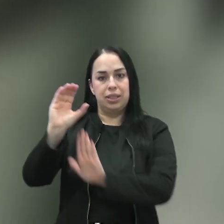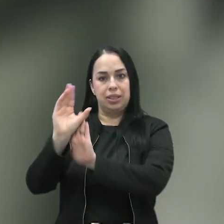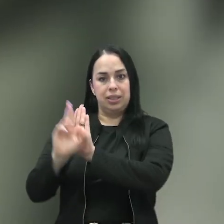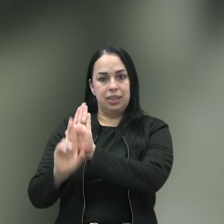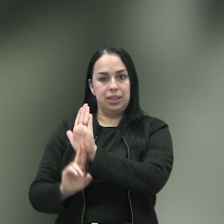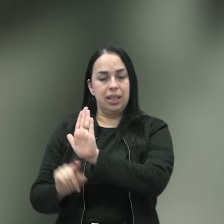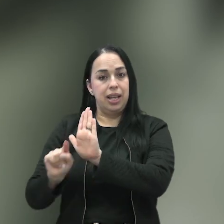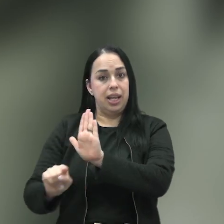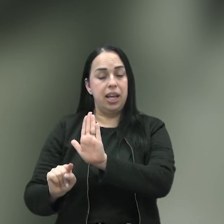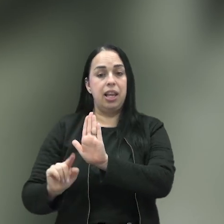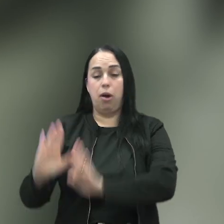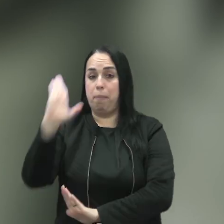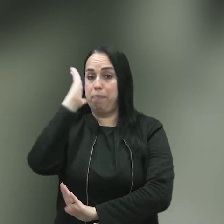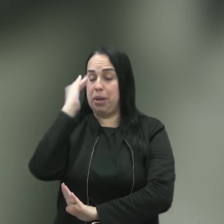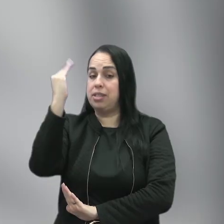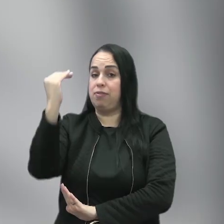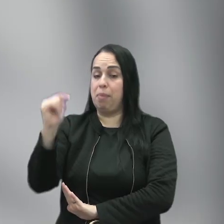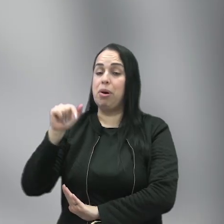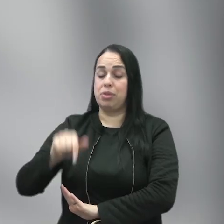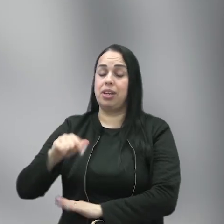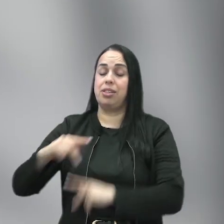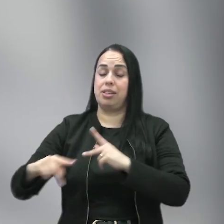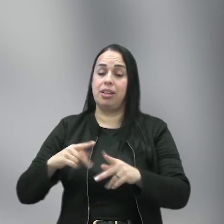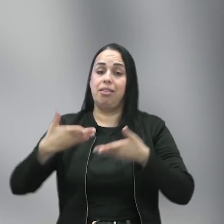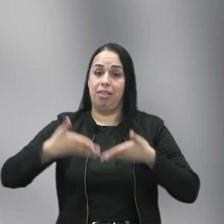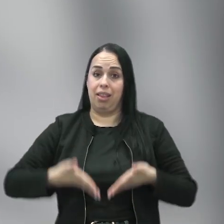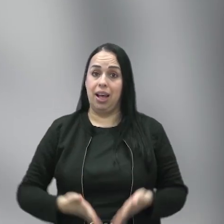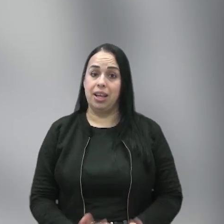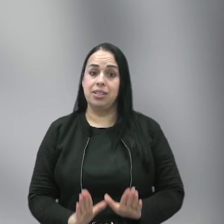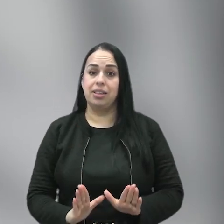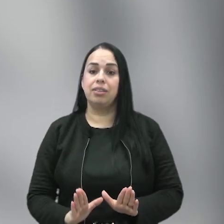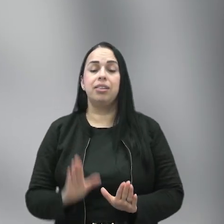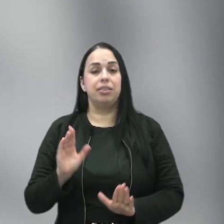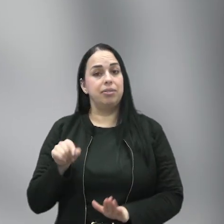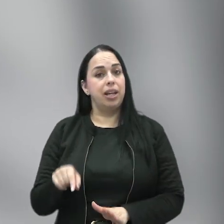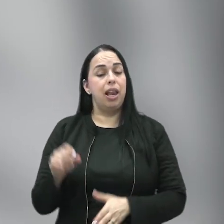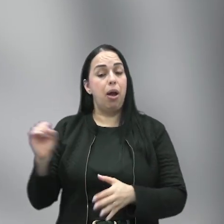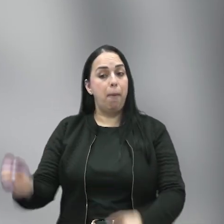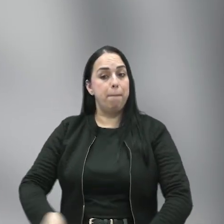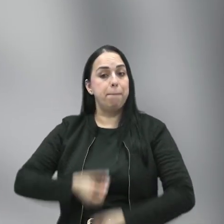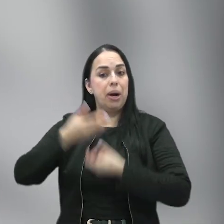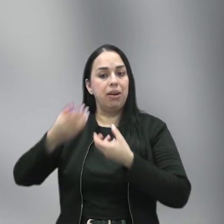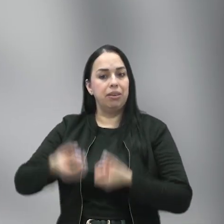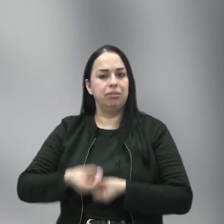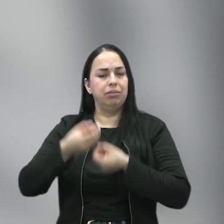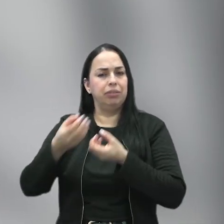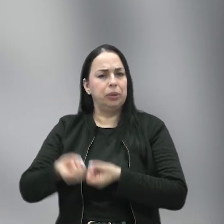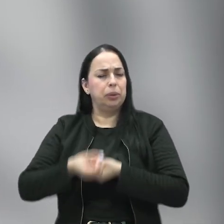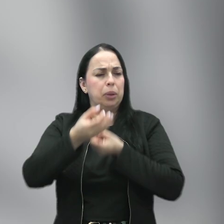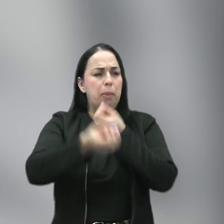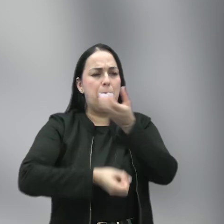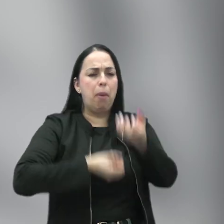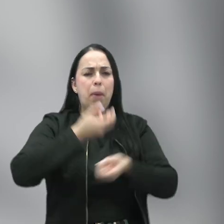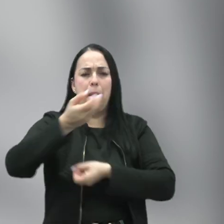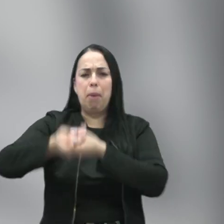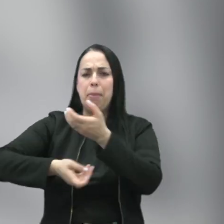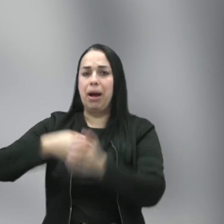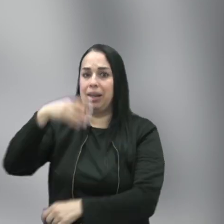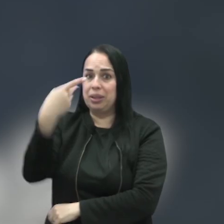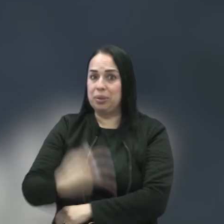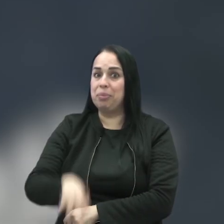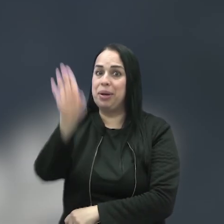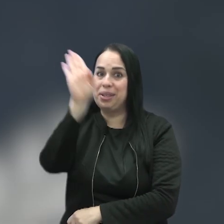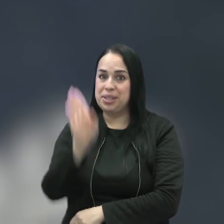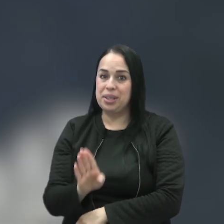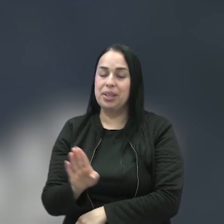da educação joseense. Nascido em São José dos Campos, Cassiano Ricardo foi um expoente da poesia